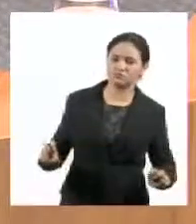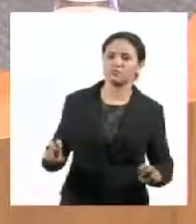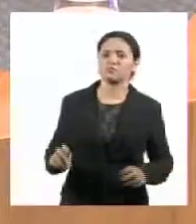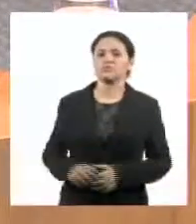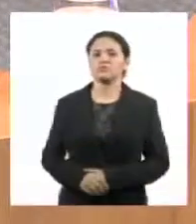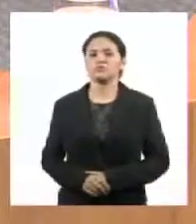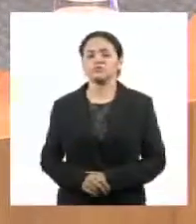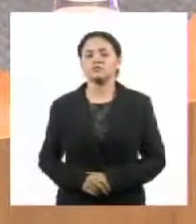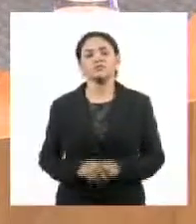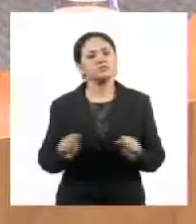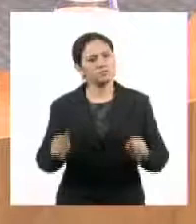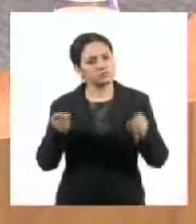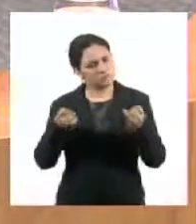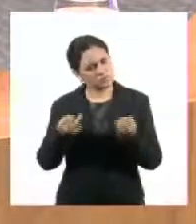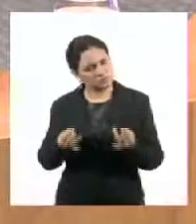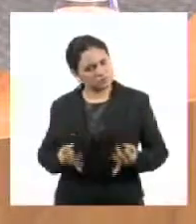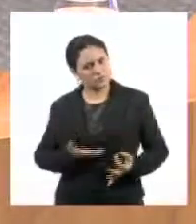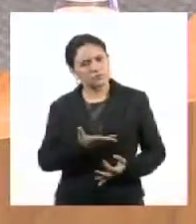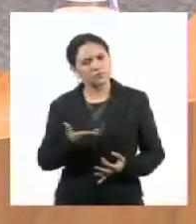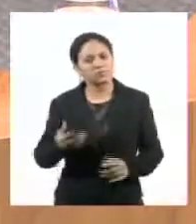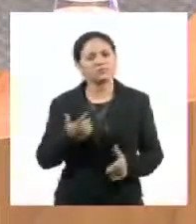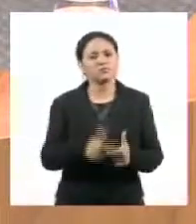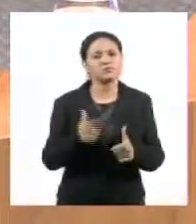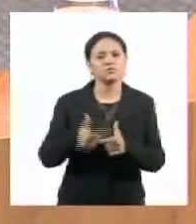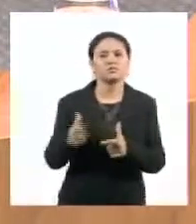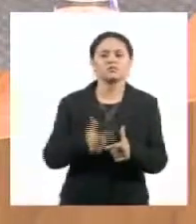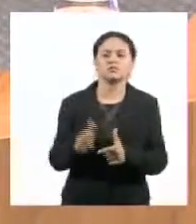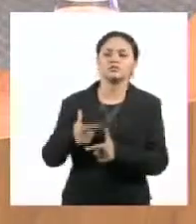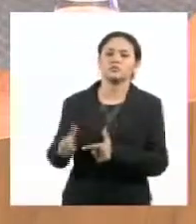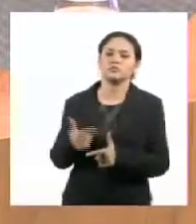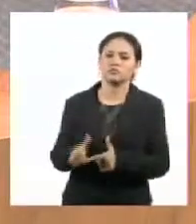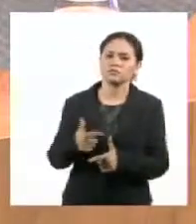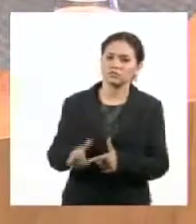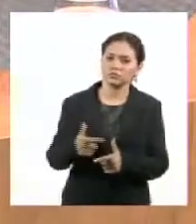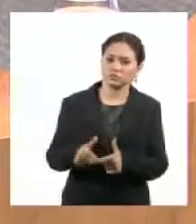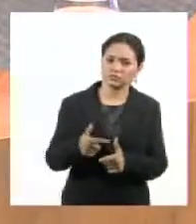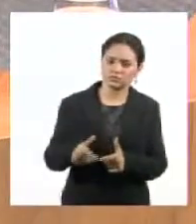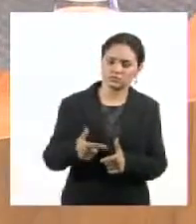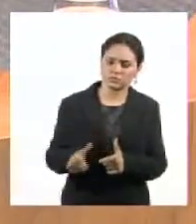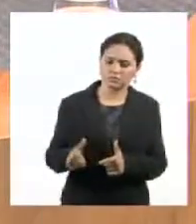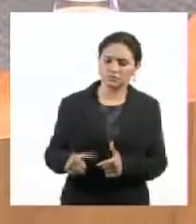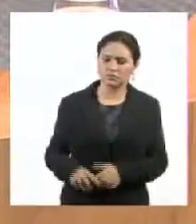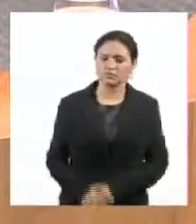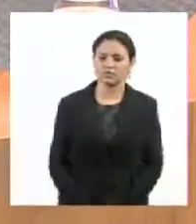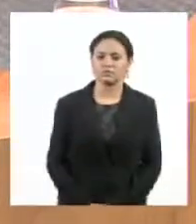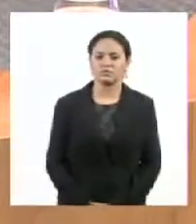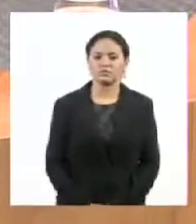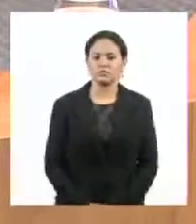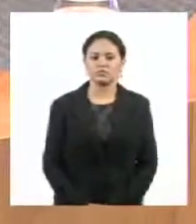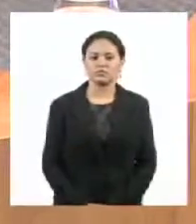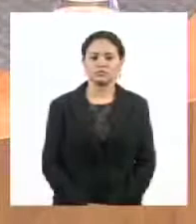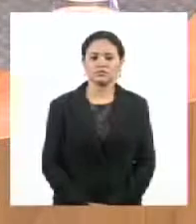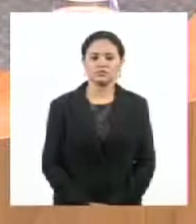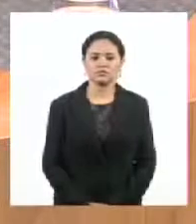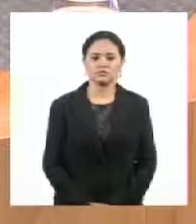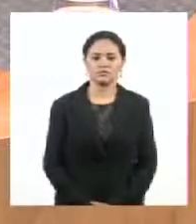relatar aos senhores os problemas gravíssimos que incorrem